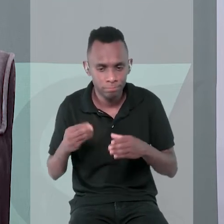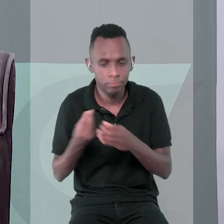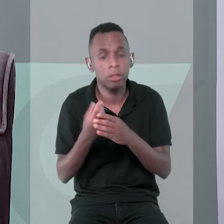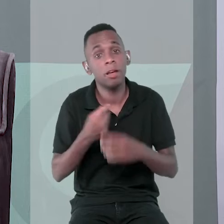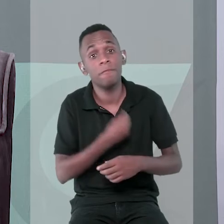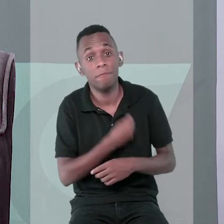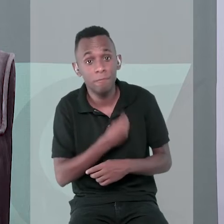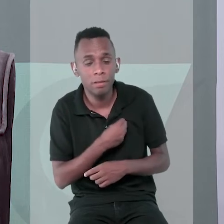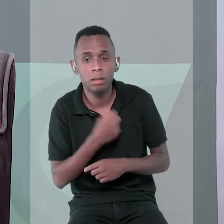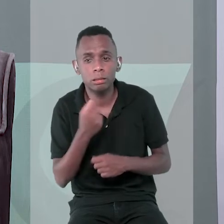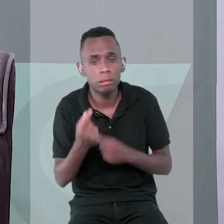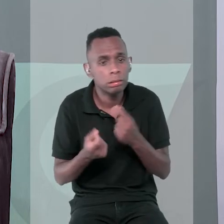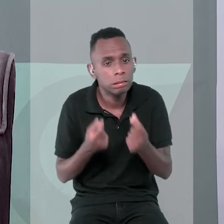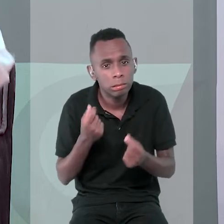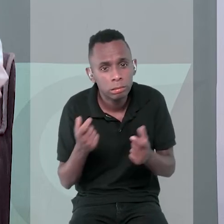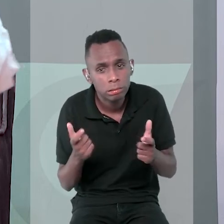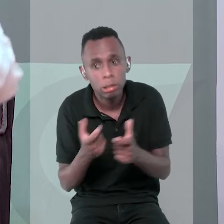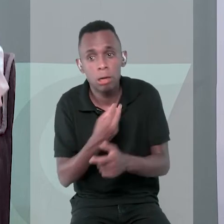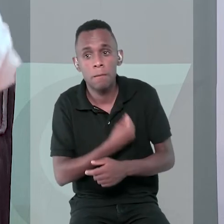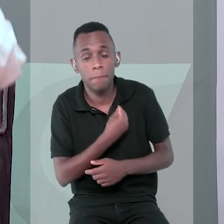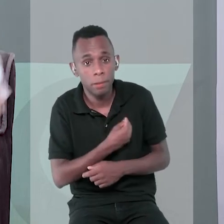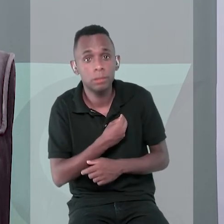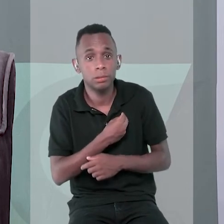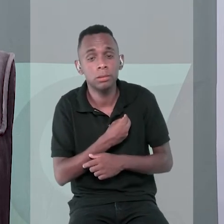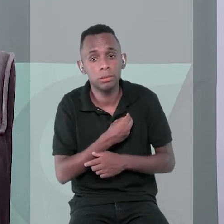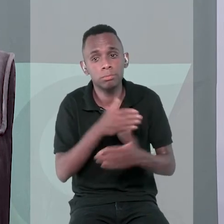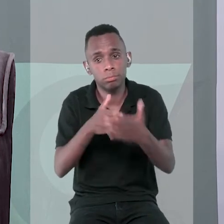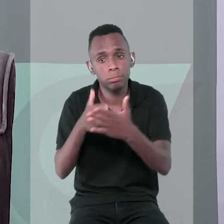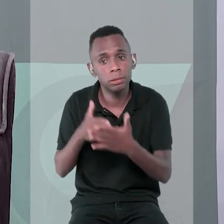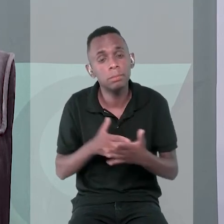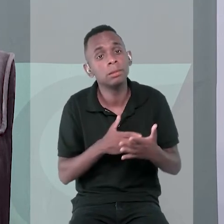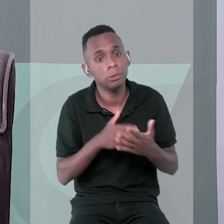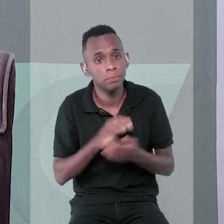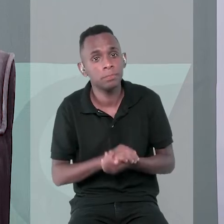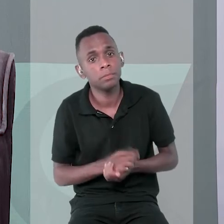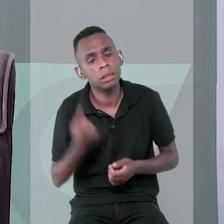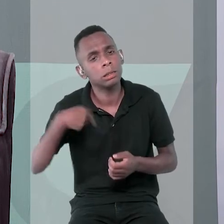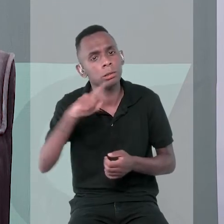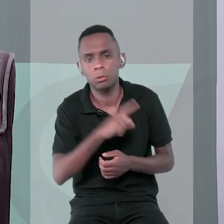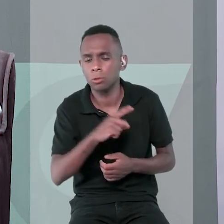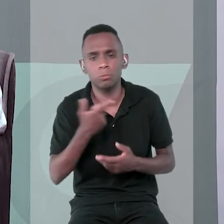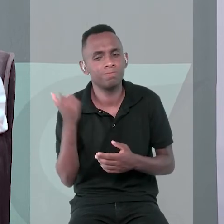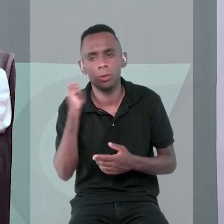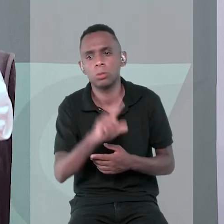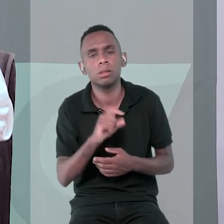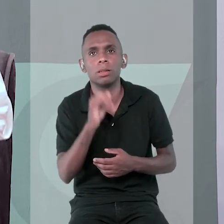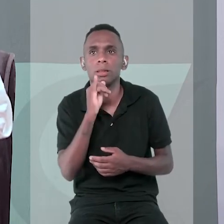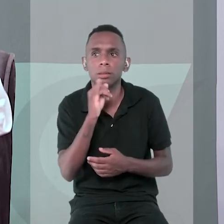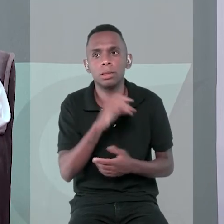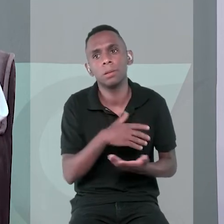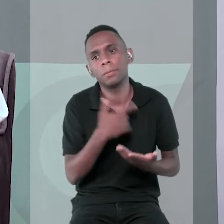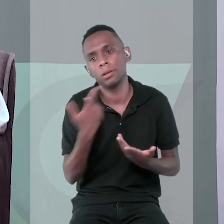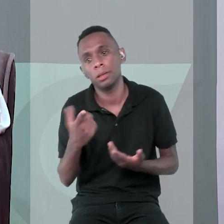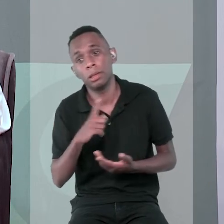A gente está vivendo micropertencimentos e cada vez mais eles se tribalizam. E a gente não vai chegar, assim, por um lado,